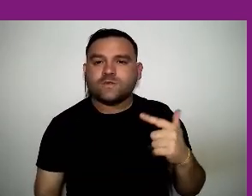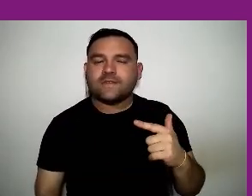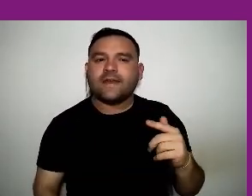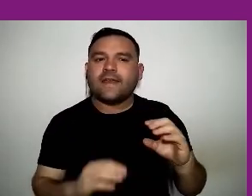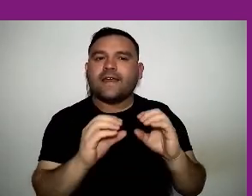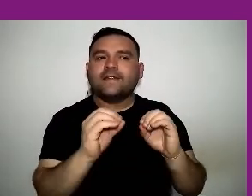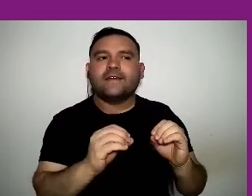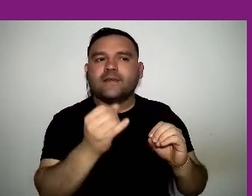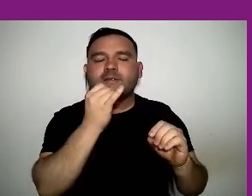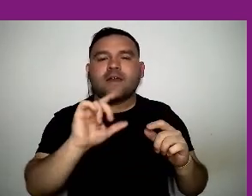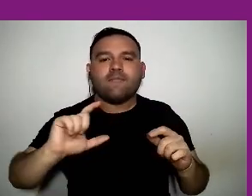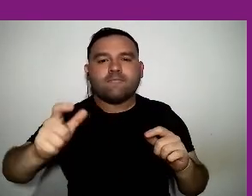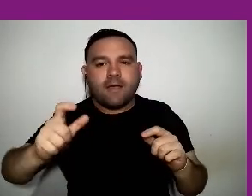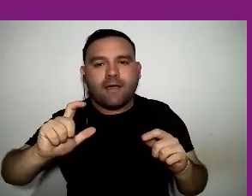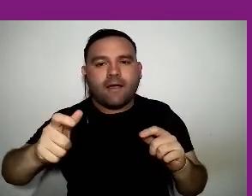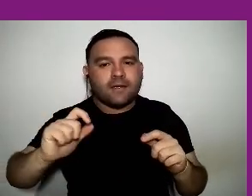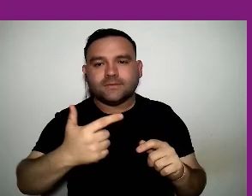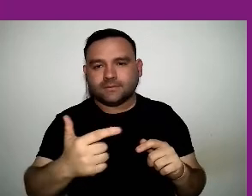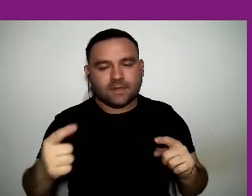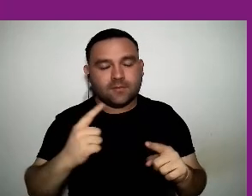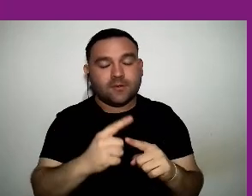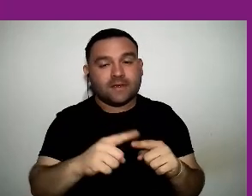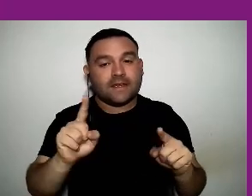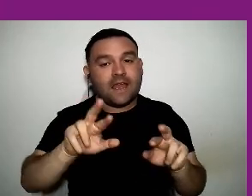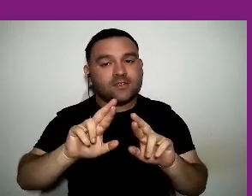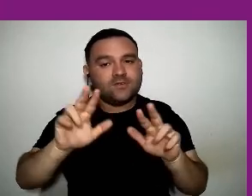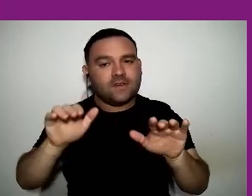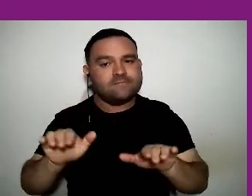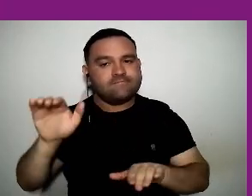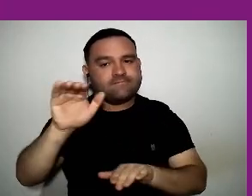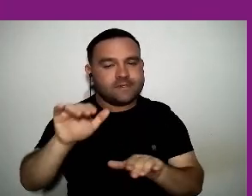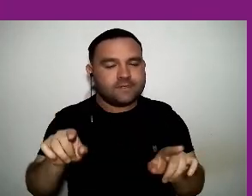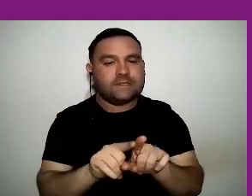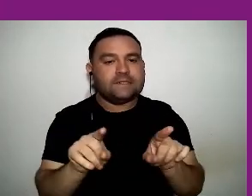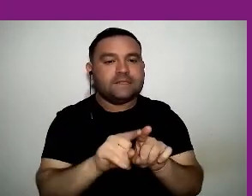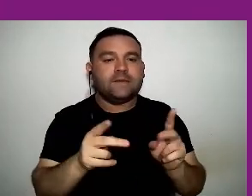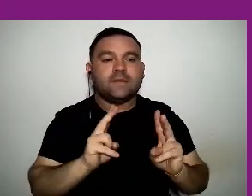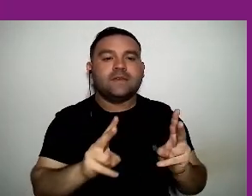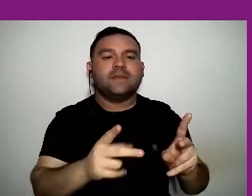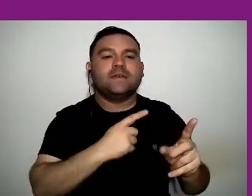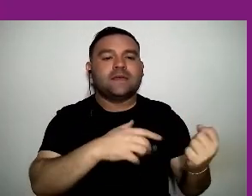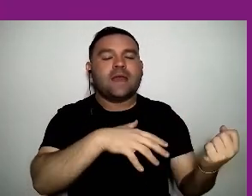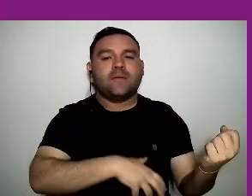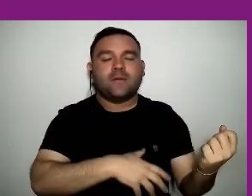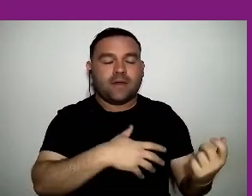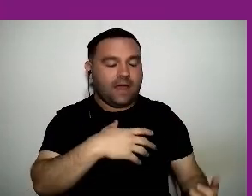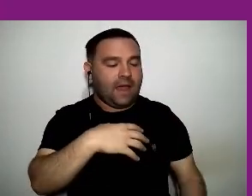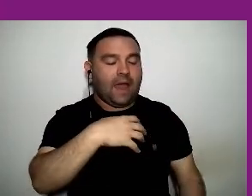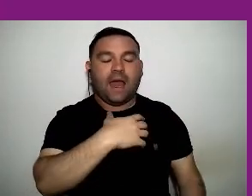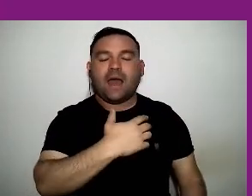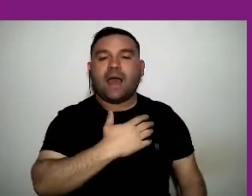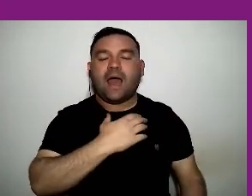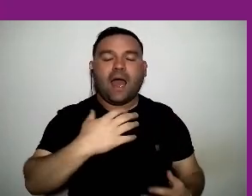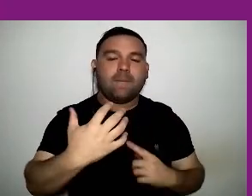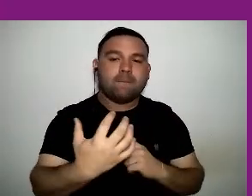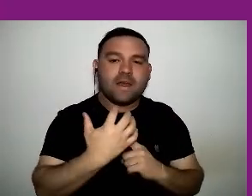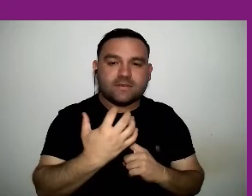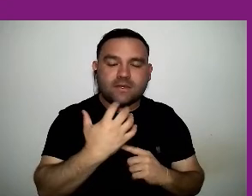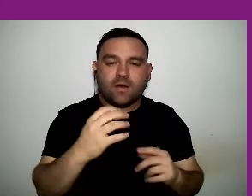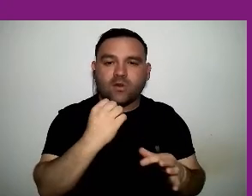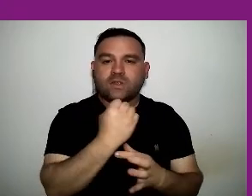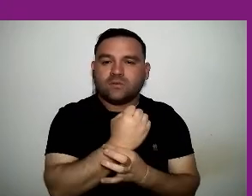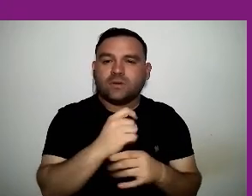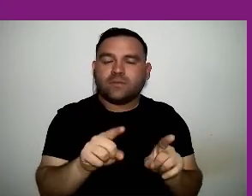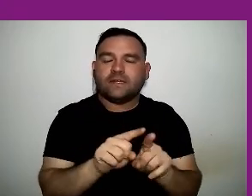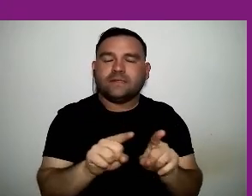de assincronia, já que são 2 níveis de CPAP. Mantenham sempre uma driving pressure segura, se isso for possível, mas